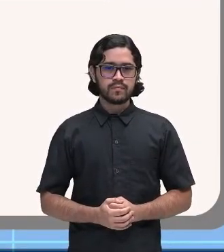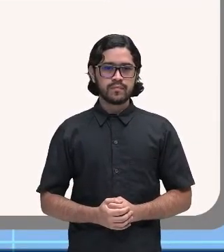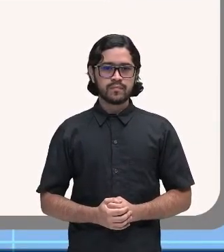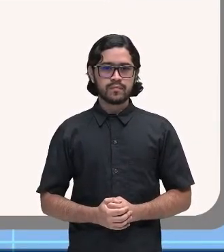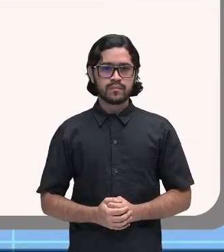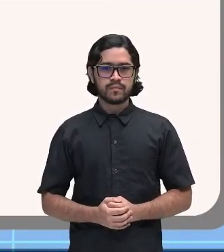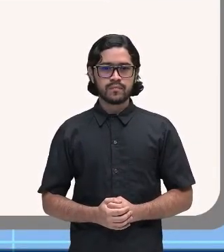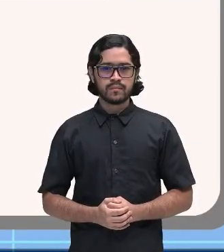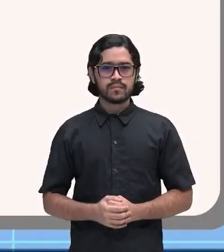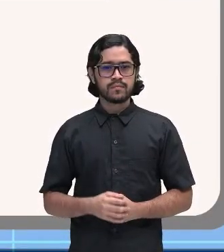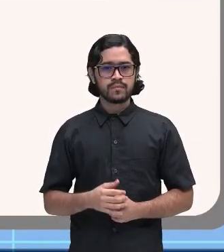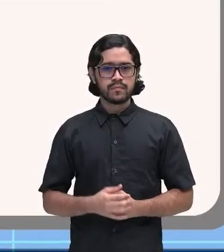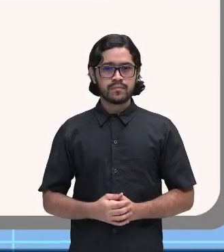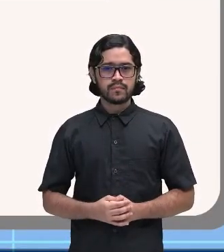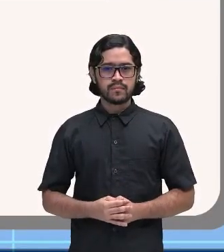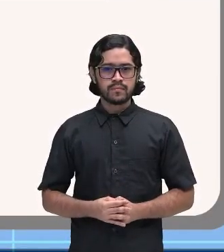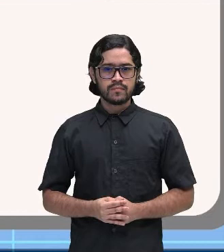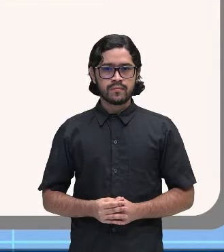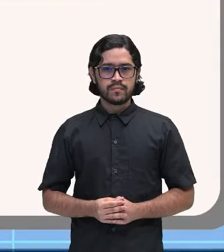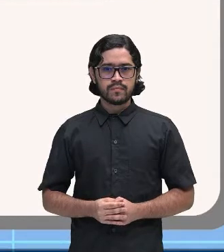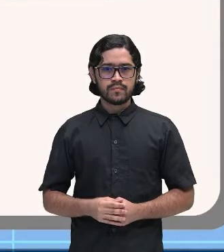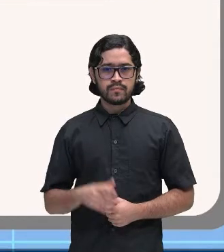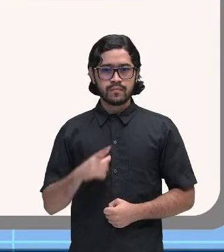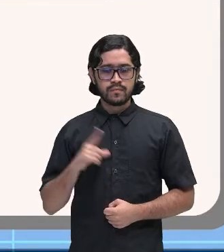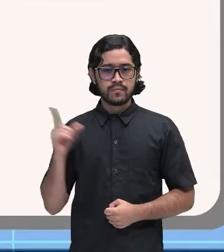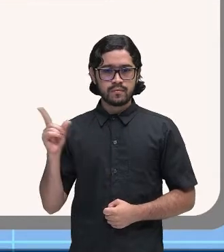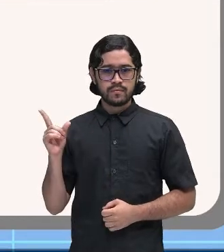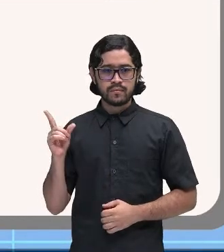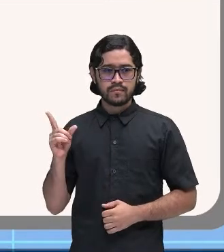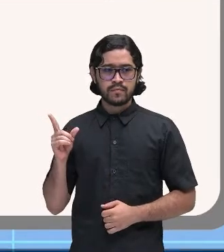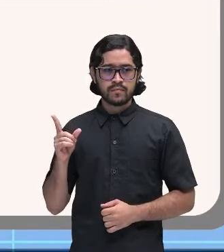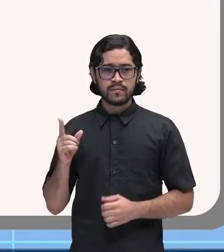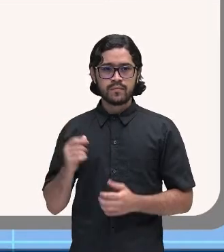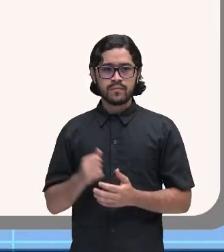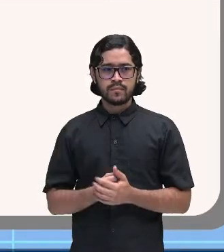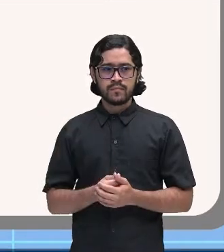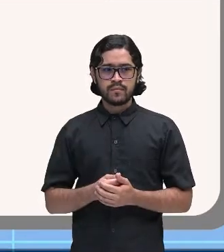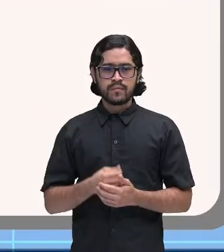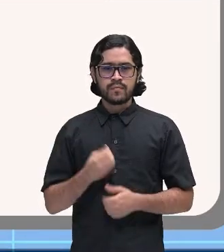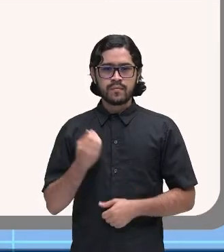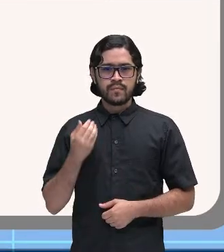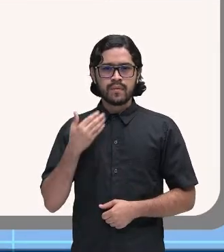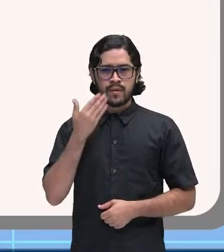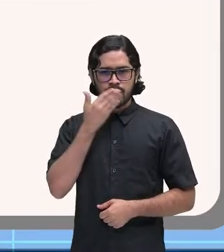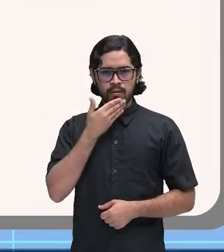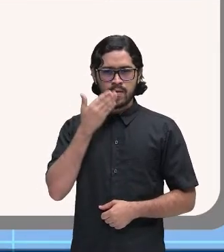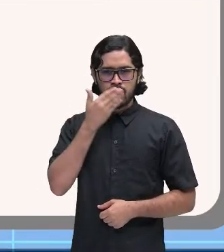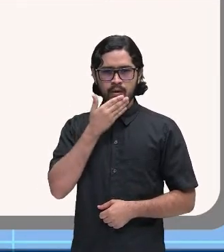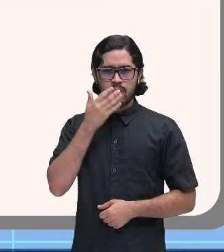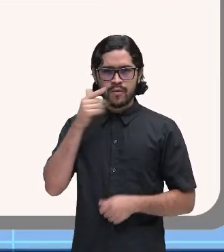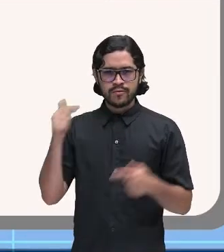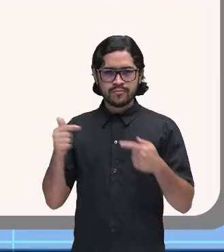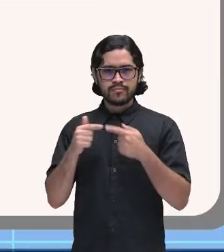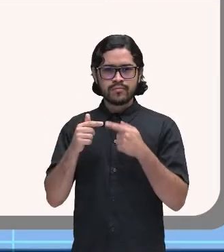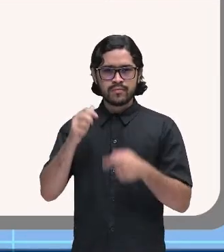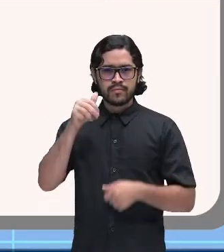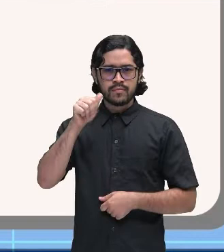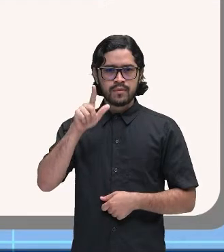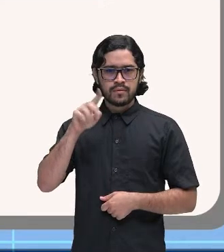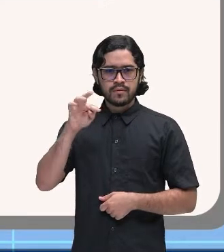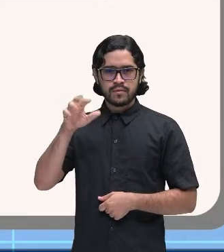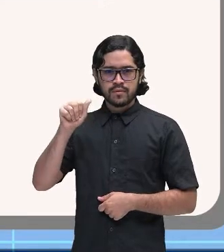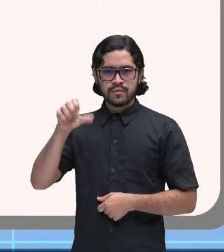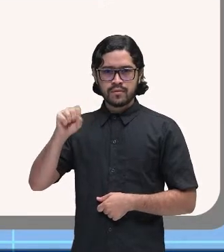ela vai degradar a maltose gerando glicose, ok? A lactase vai pegar a lactose, conhecidíssima, gerando glicose